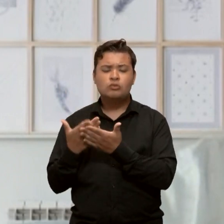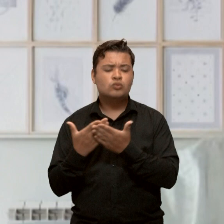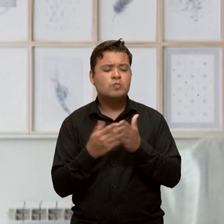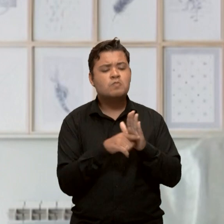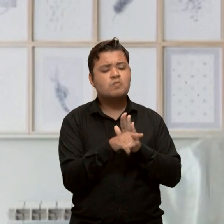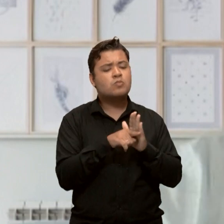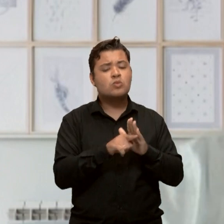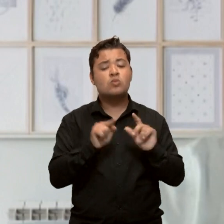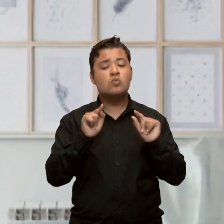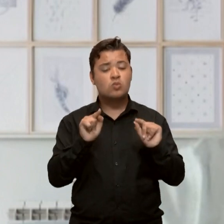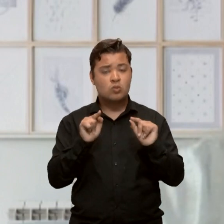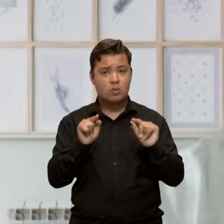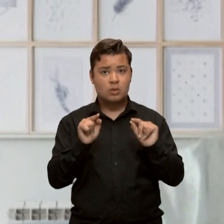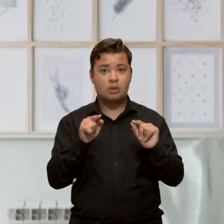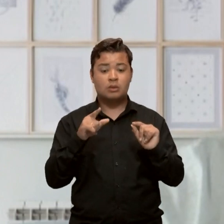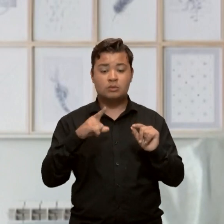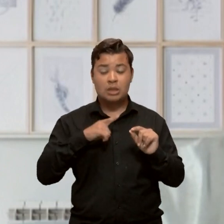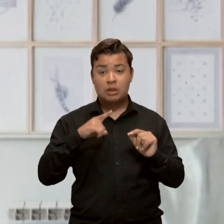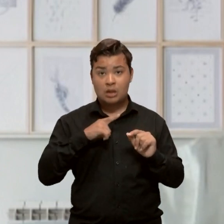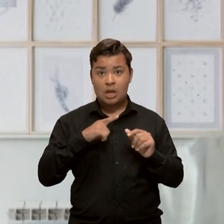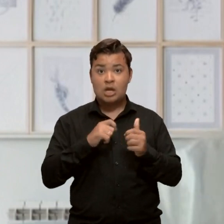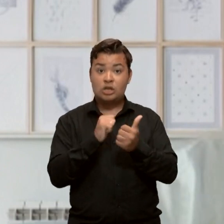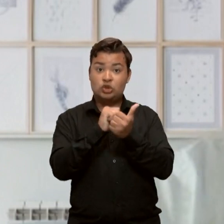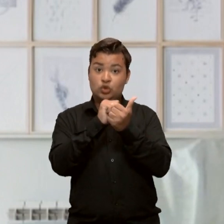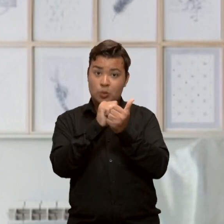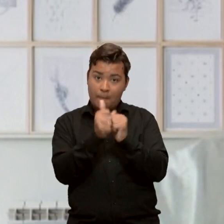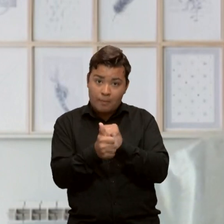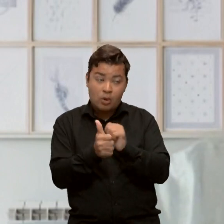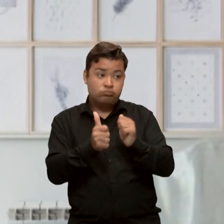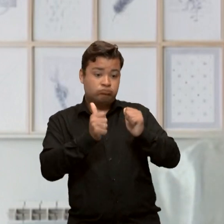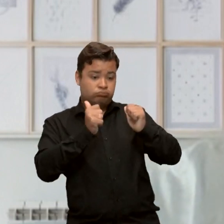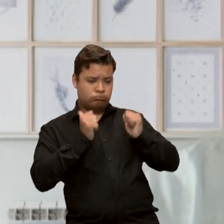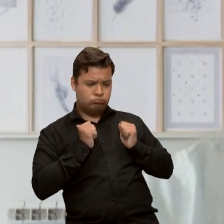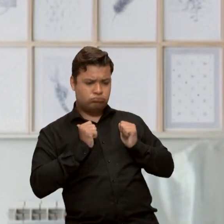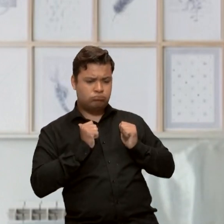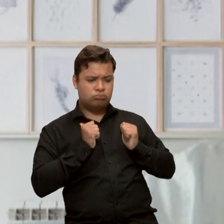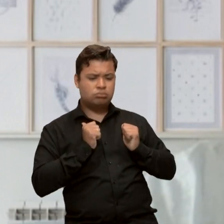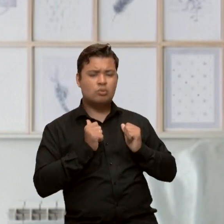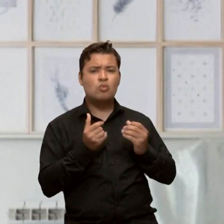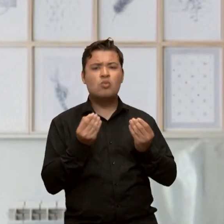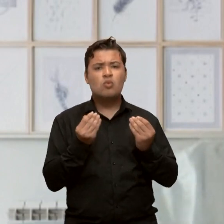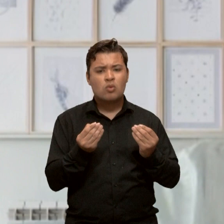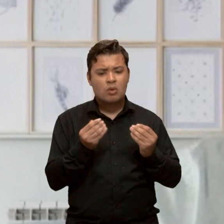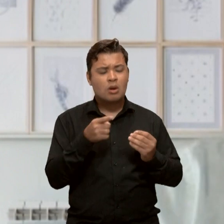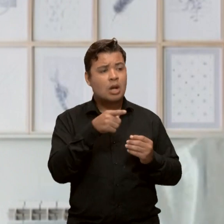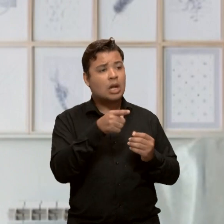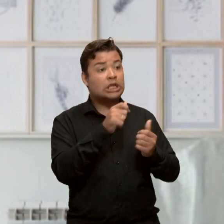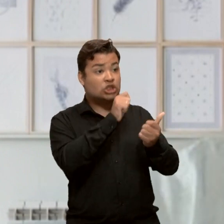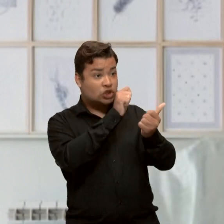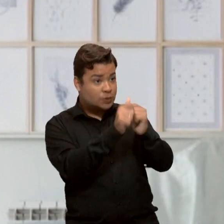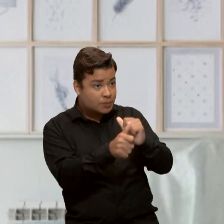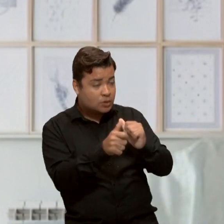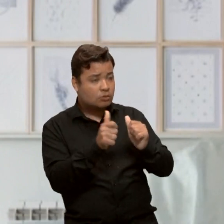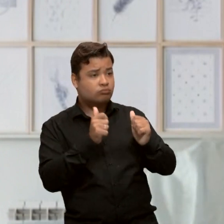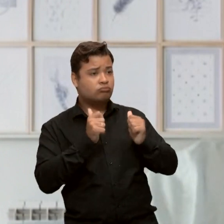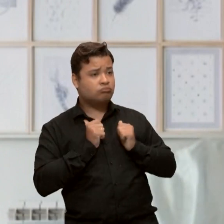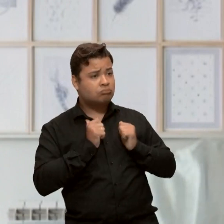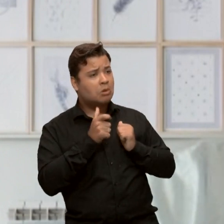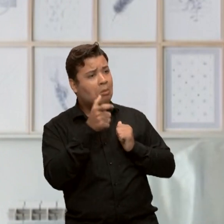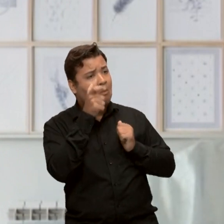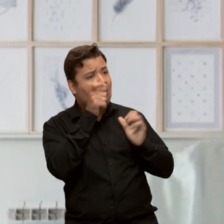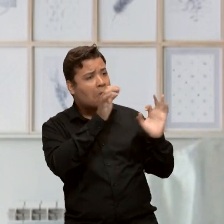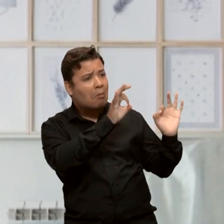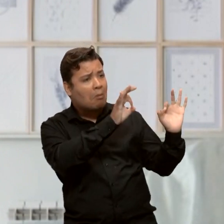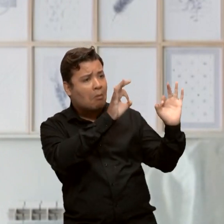do que ele chamou de esporte passivo, que é o consumo do esporte pela mídia, pelos objetos,